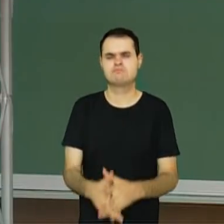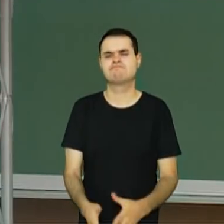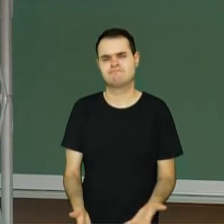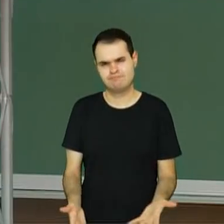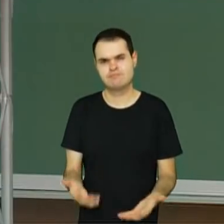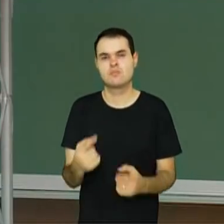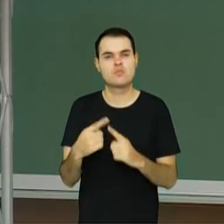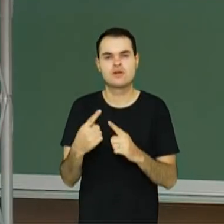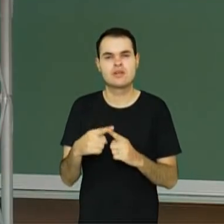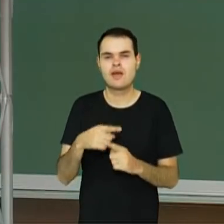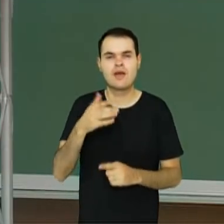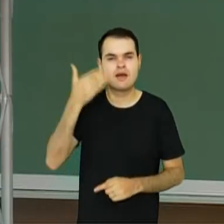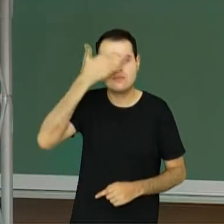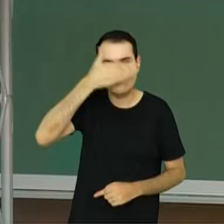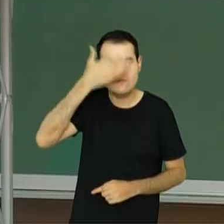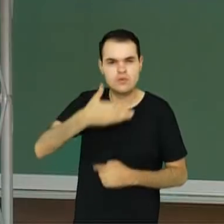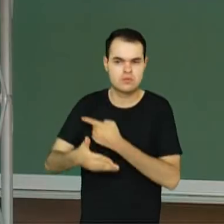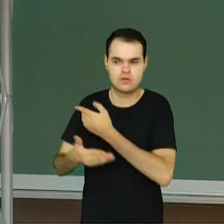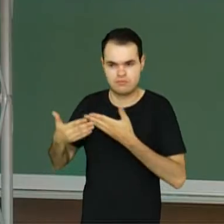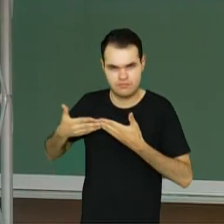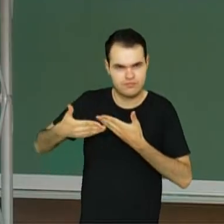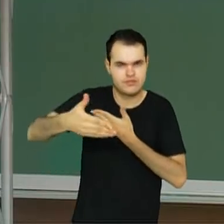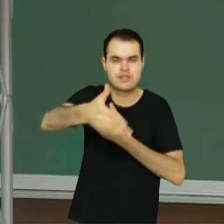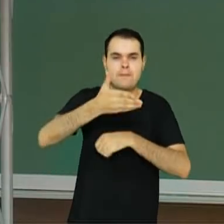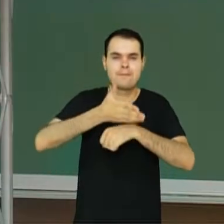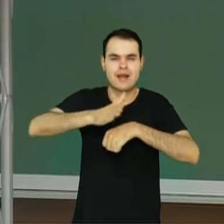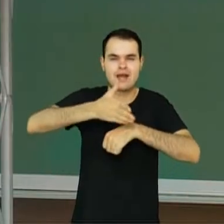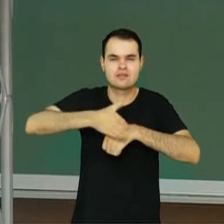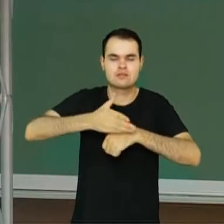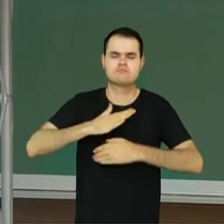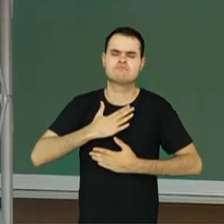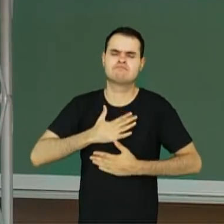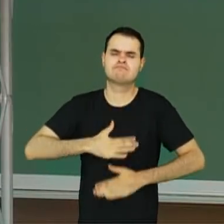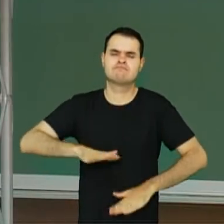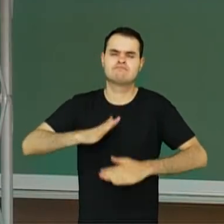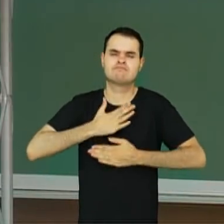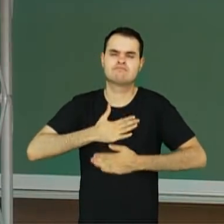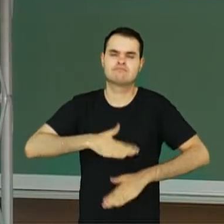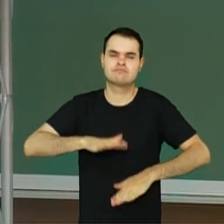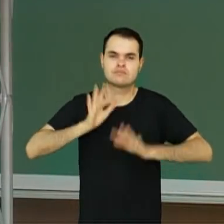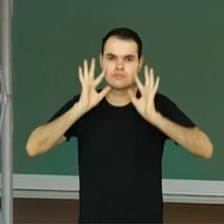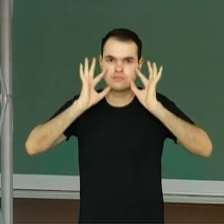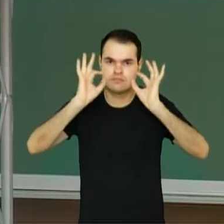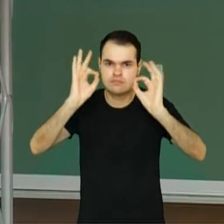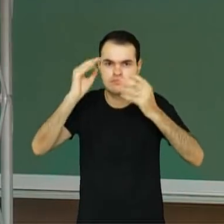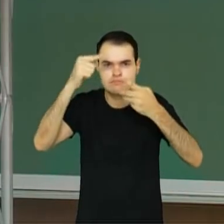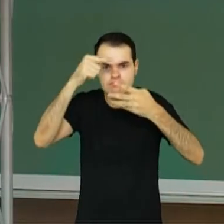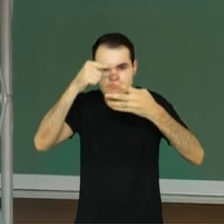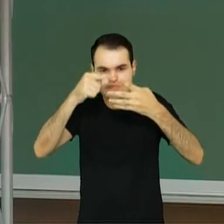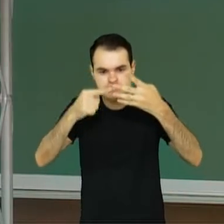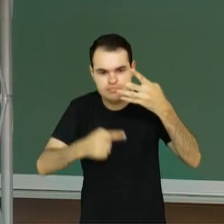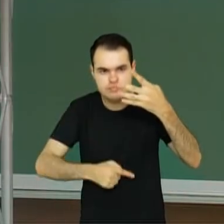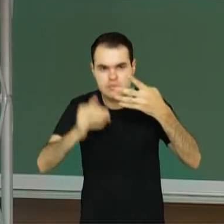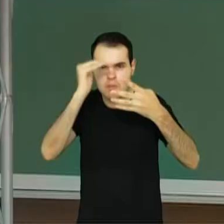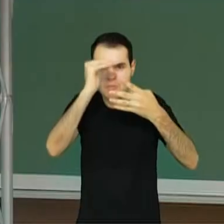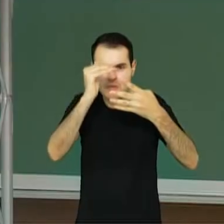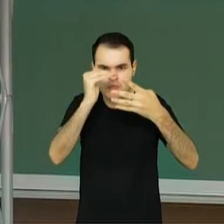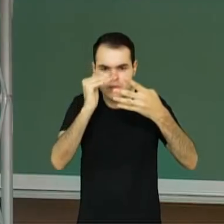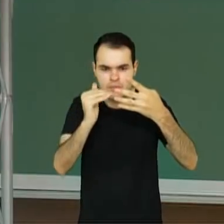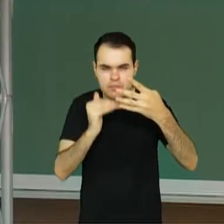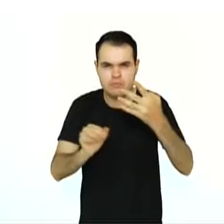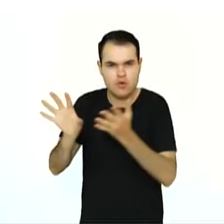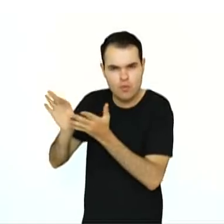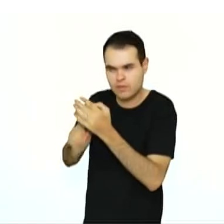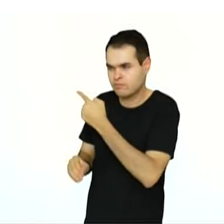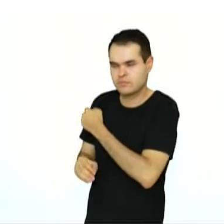pouquinho, porque vocês não viram isso acontecendo na prática. Na prática, você vai ver que é bem tranquilo se você seguir os passos organizados. Tá? Então, anote